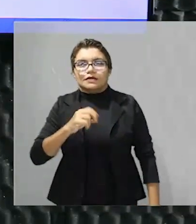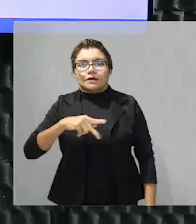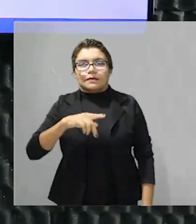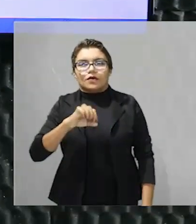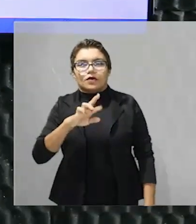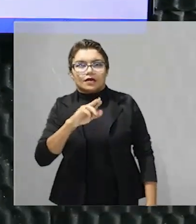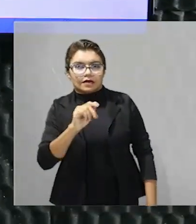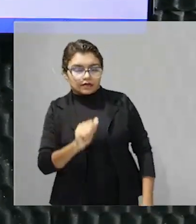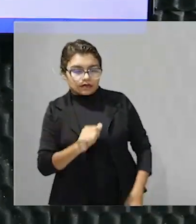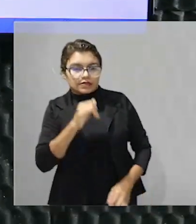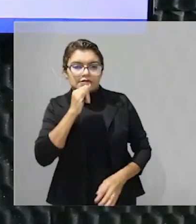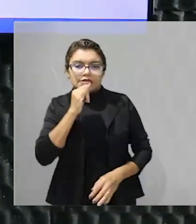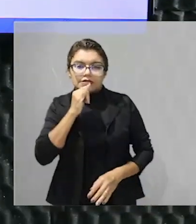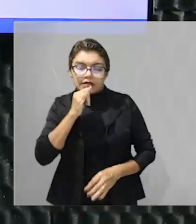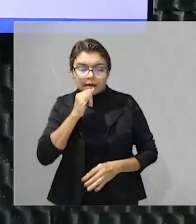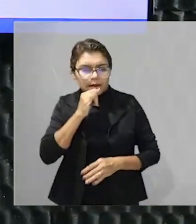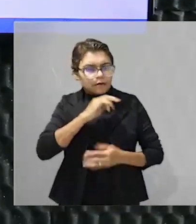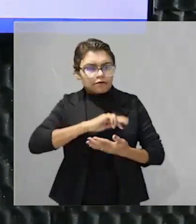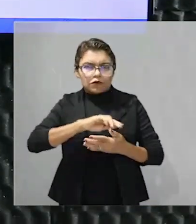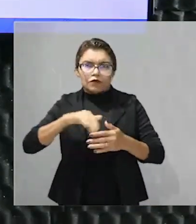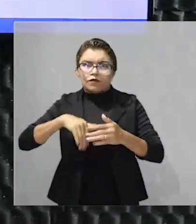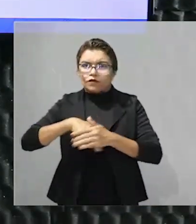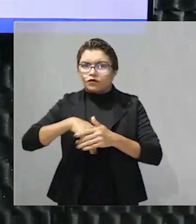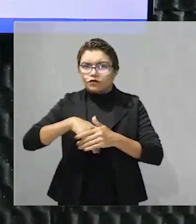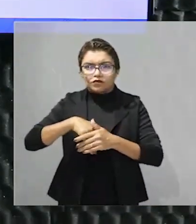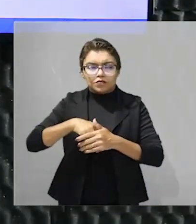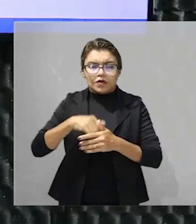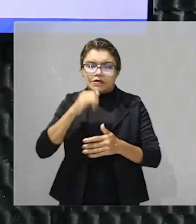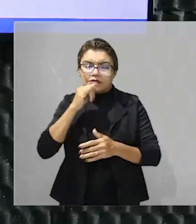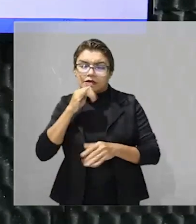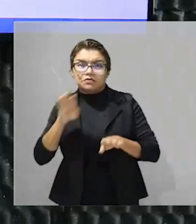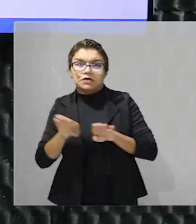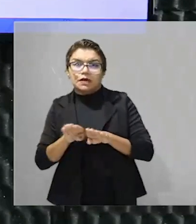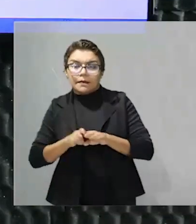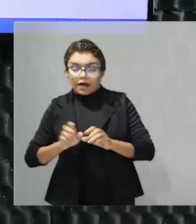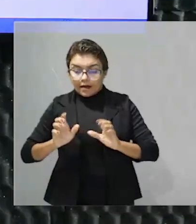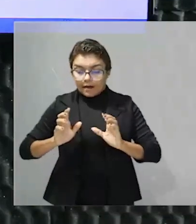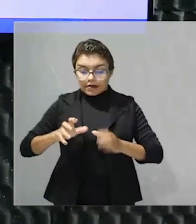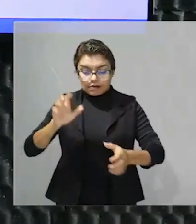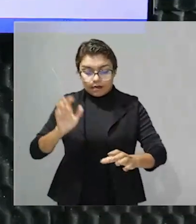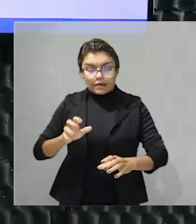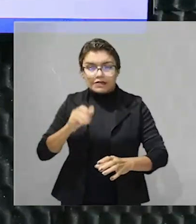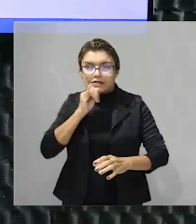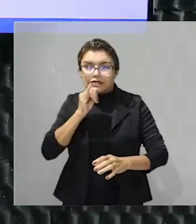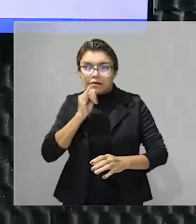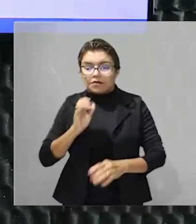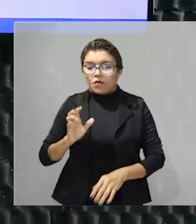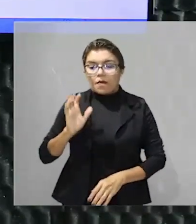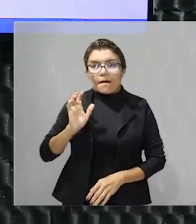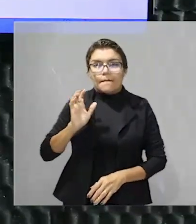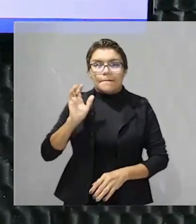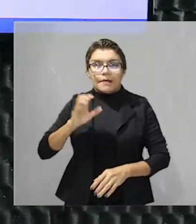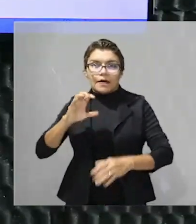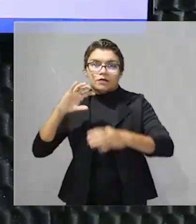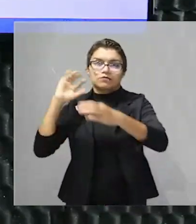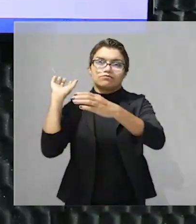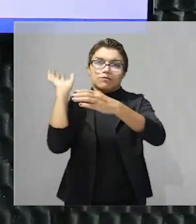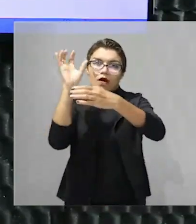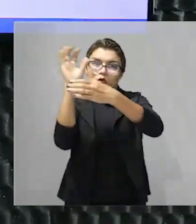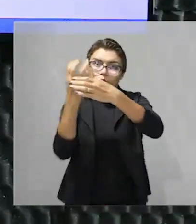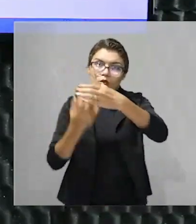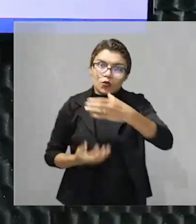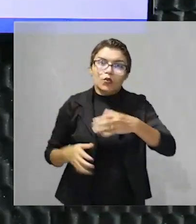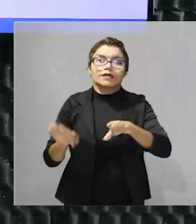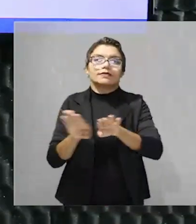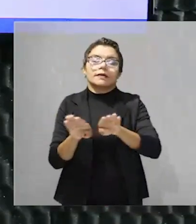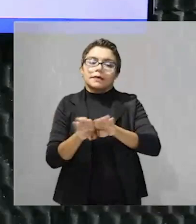as temporadas da NBA, dos jogos de basquete, da Liga de Basquete Americana, você vai observar que